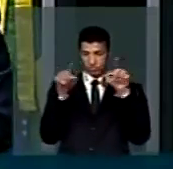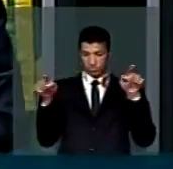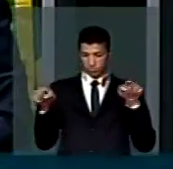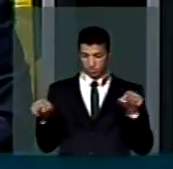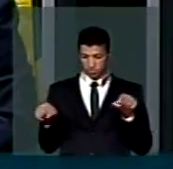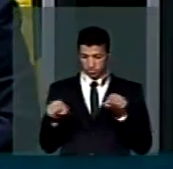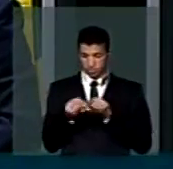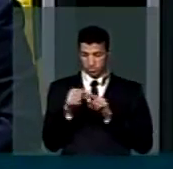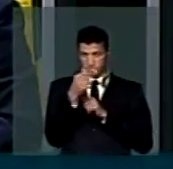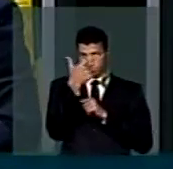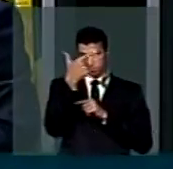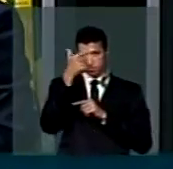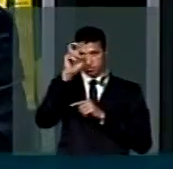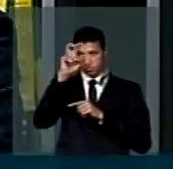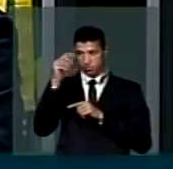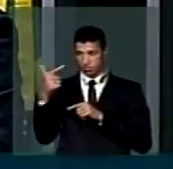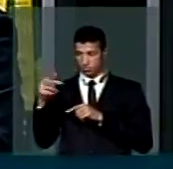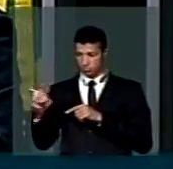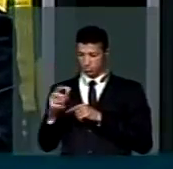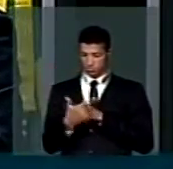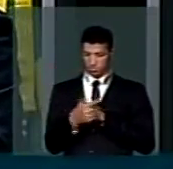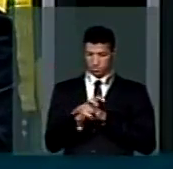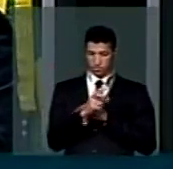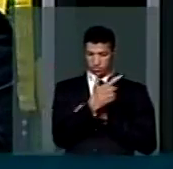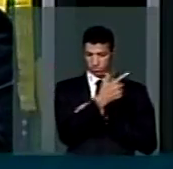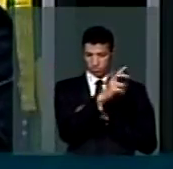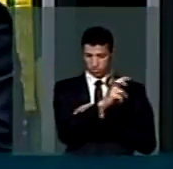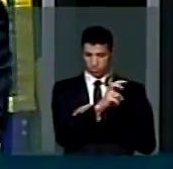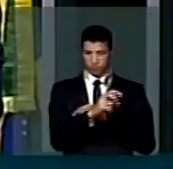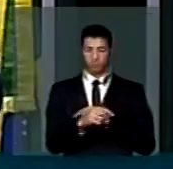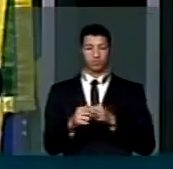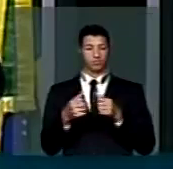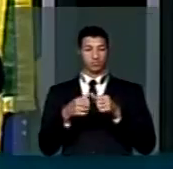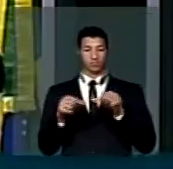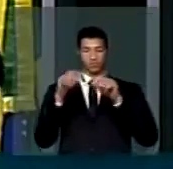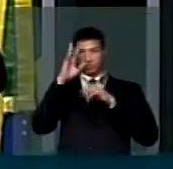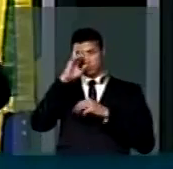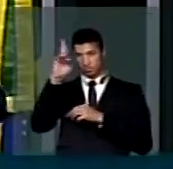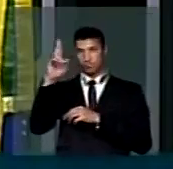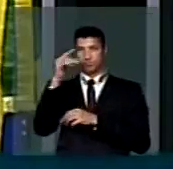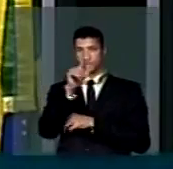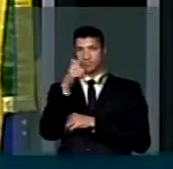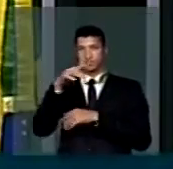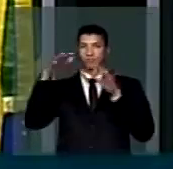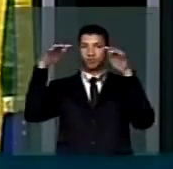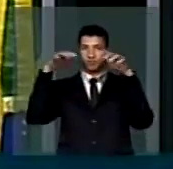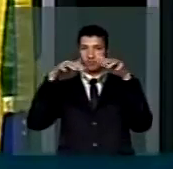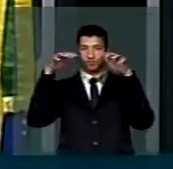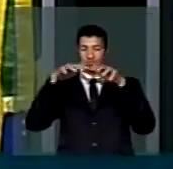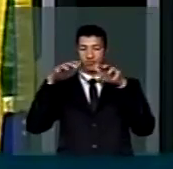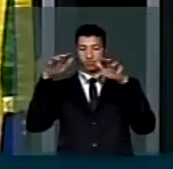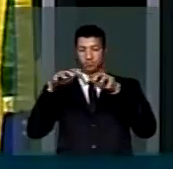quadrados. O espaço da liderança não tem chuveiro.